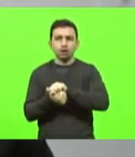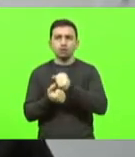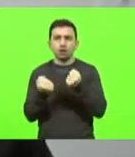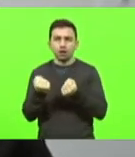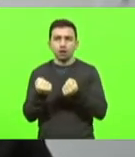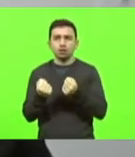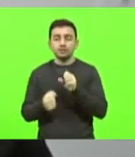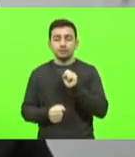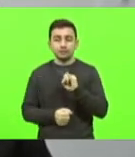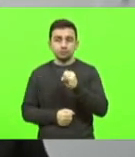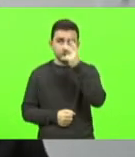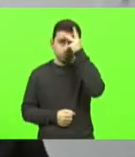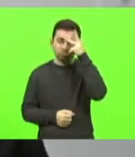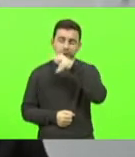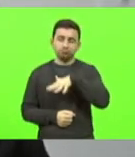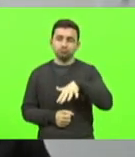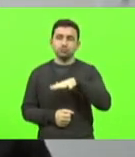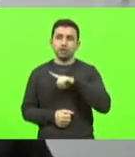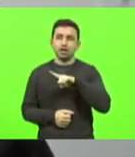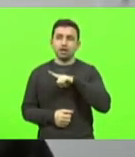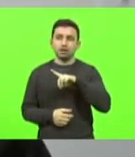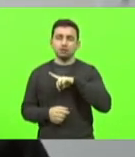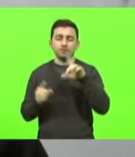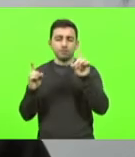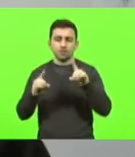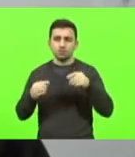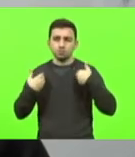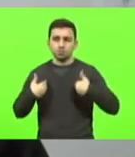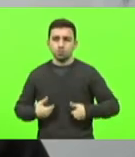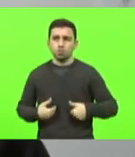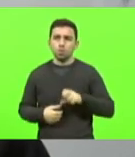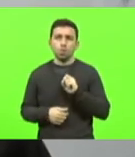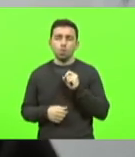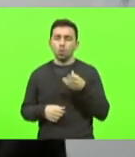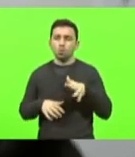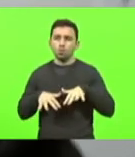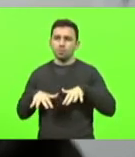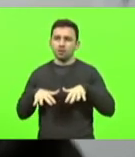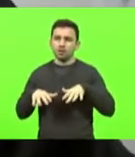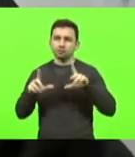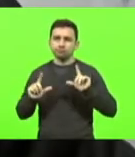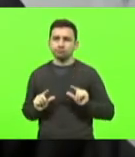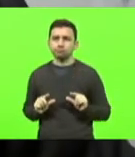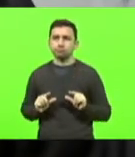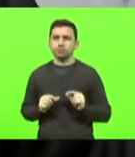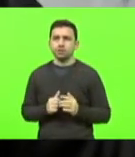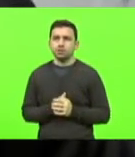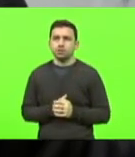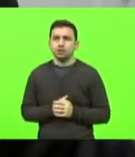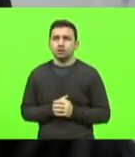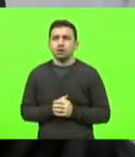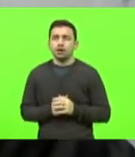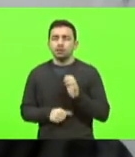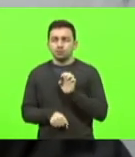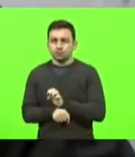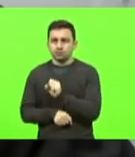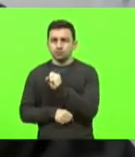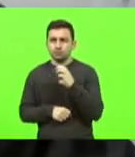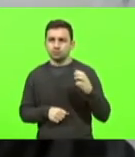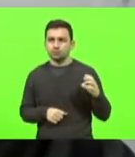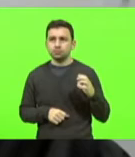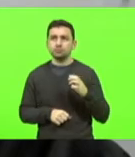seja com deficiência física e ou mobilidade reduzida no nosso estado. De